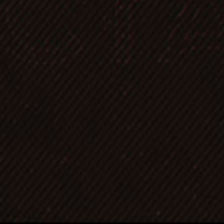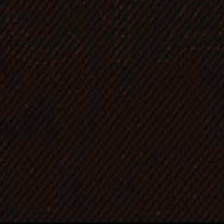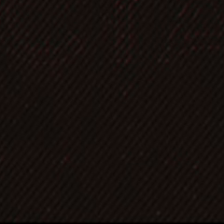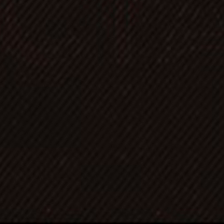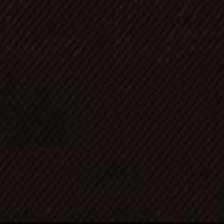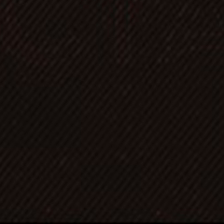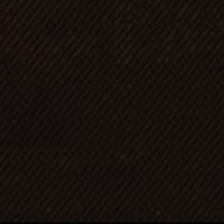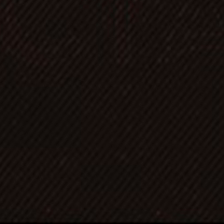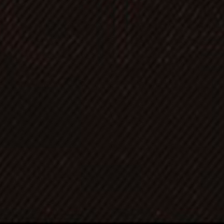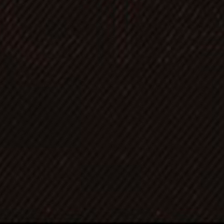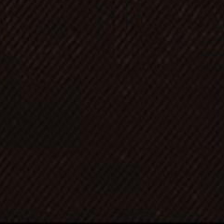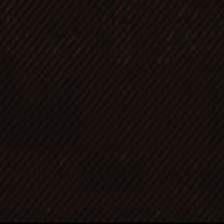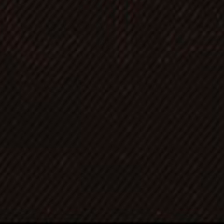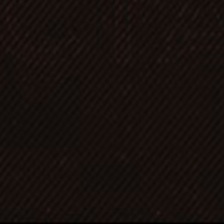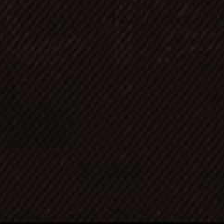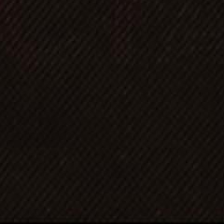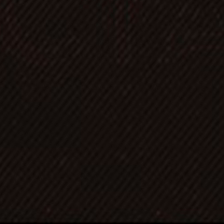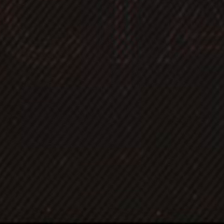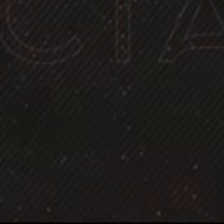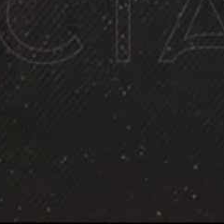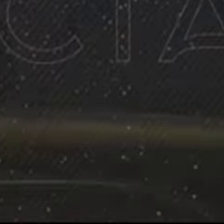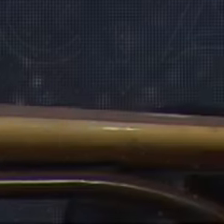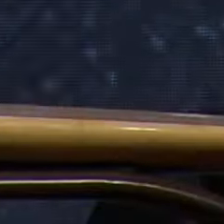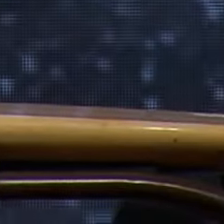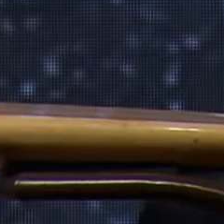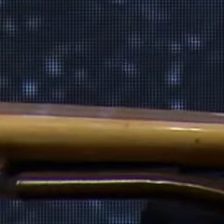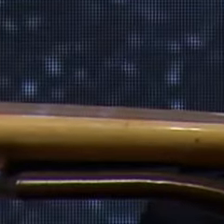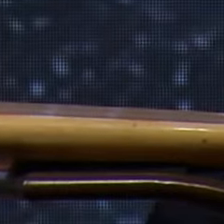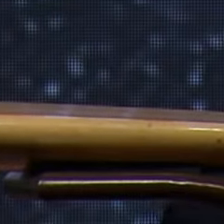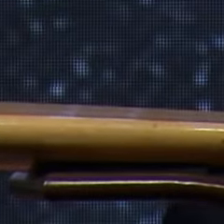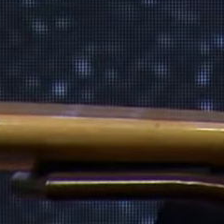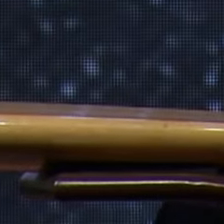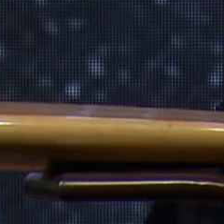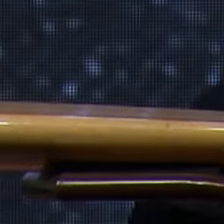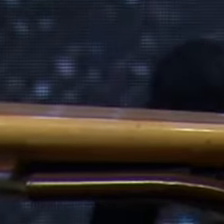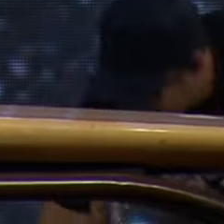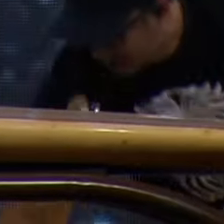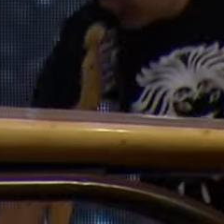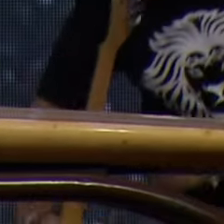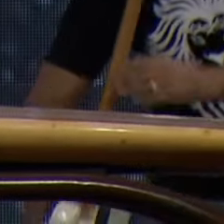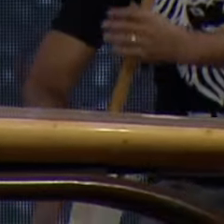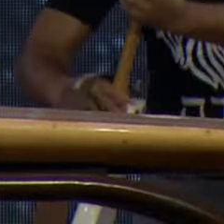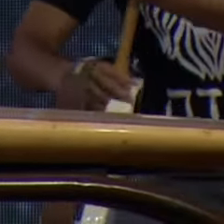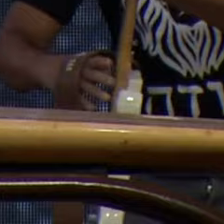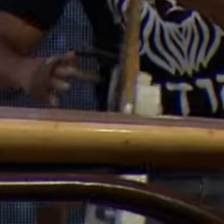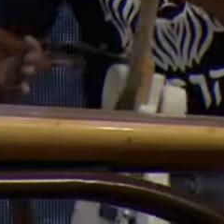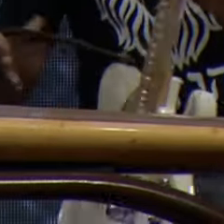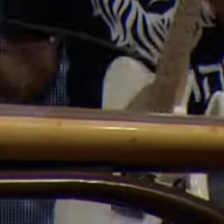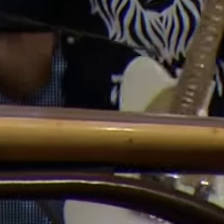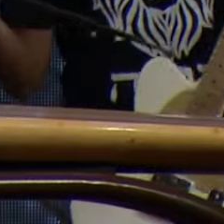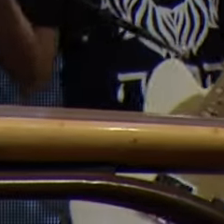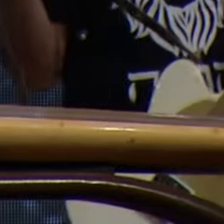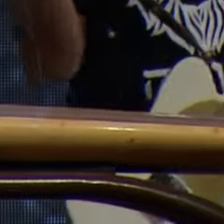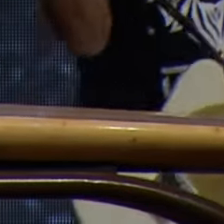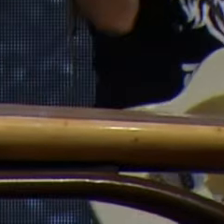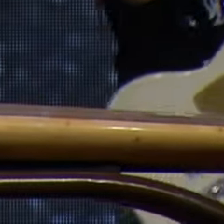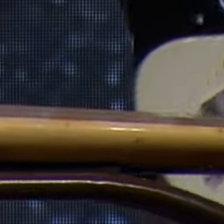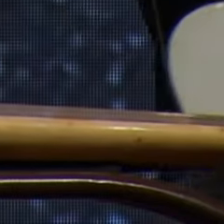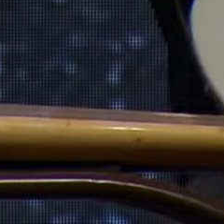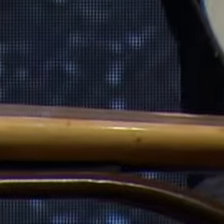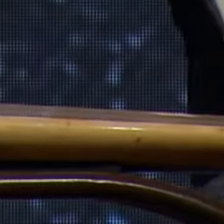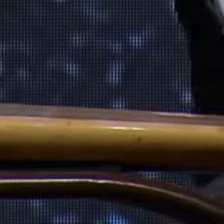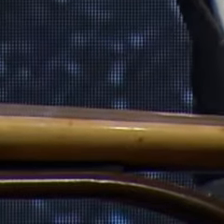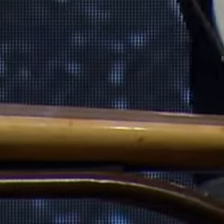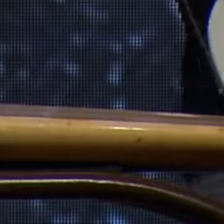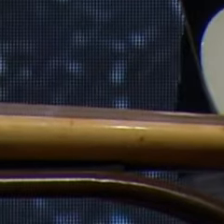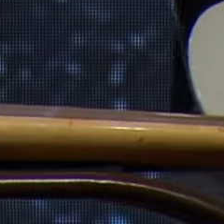E aí o Aleluia família a pronto o senhor mestre